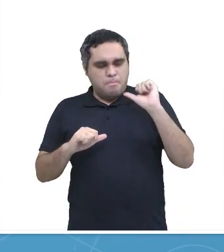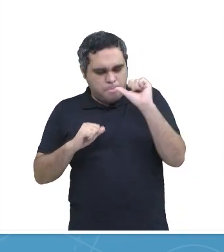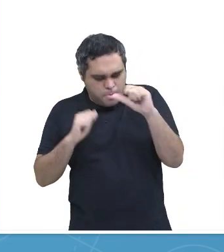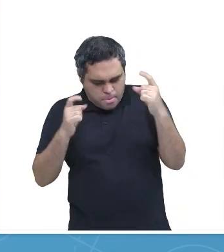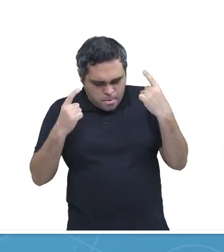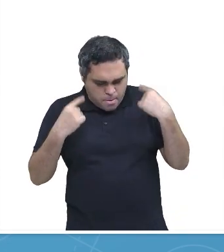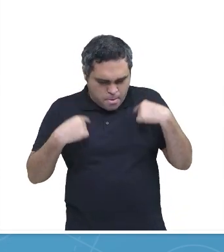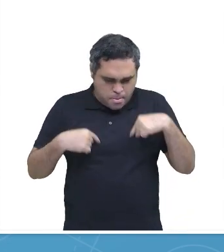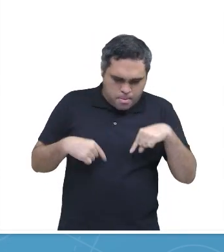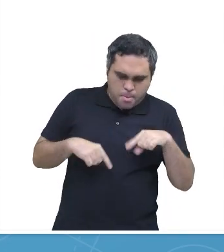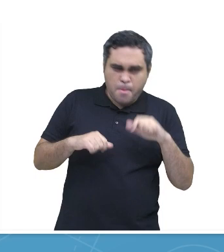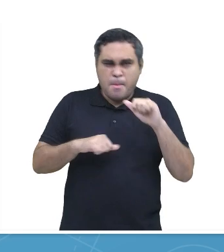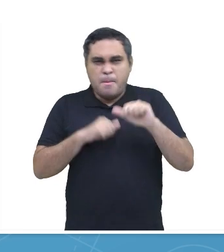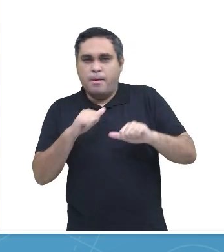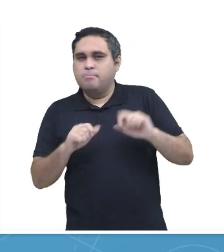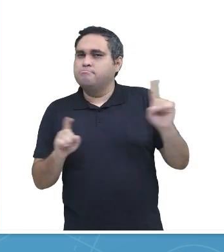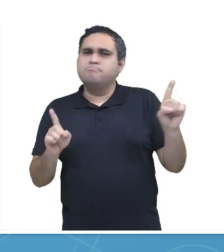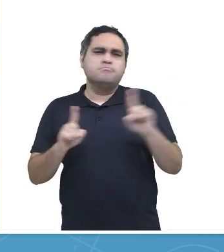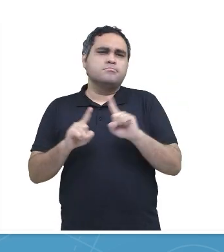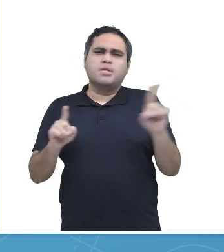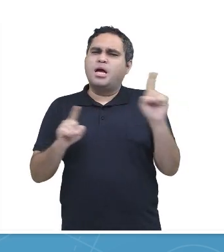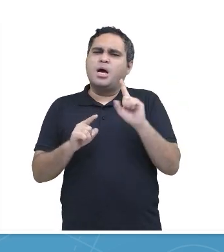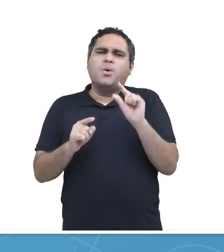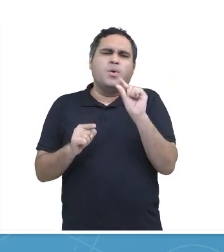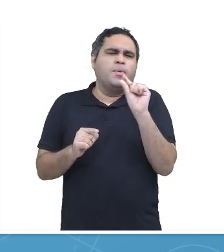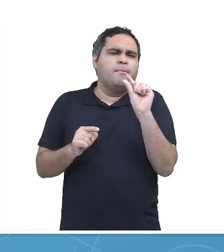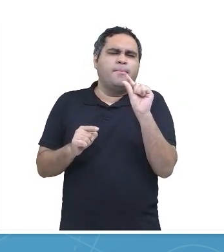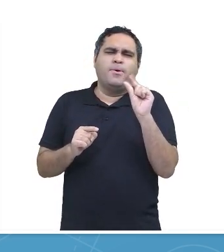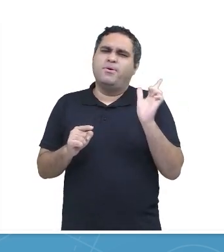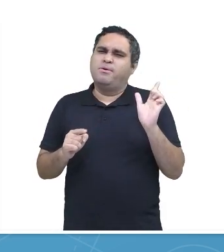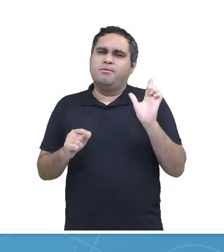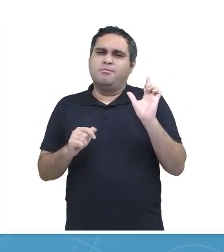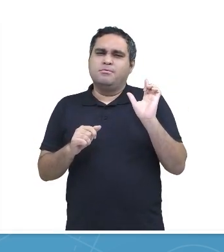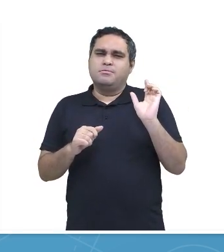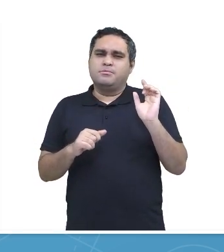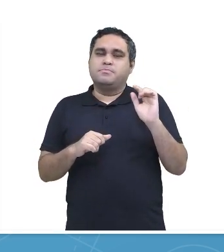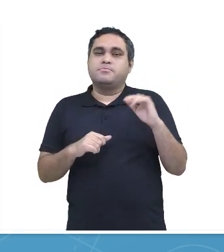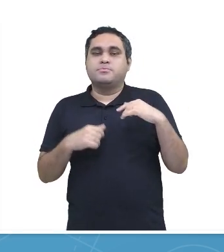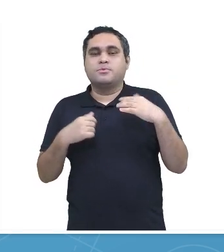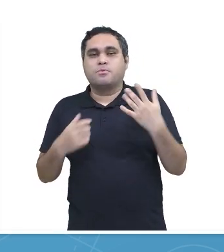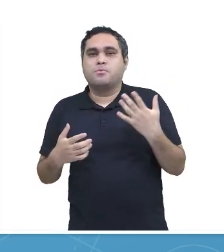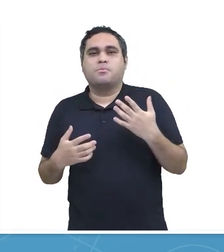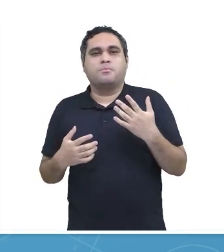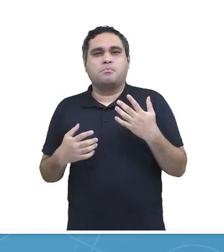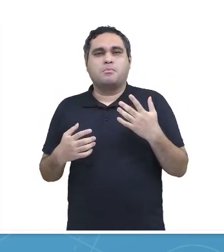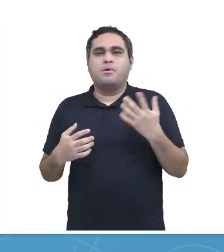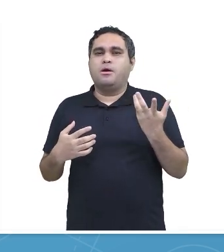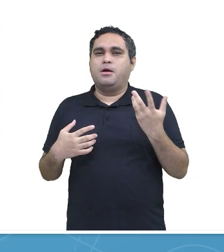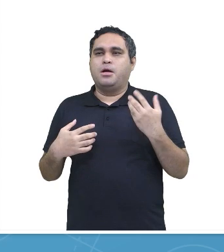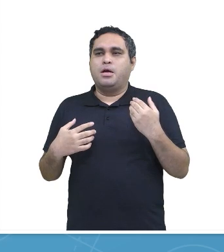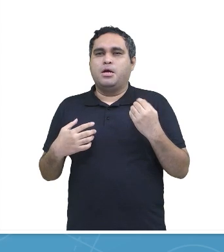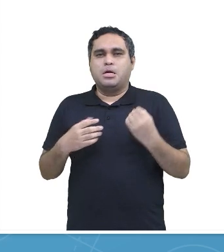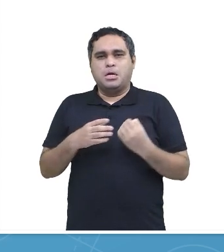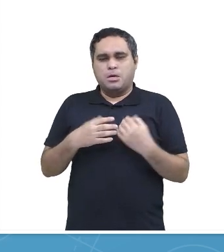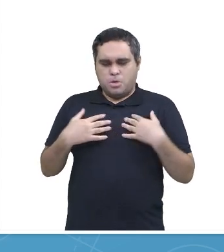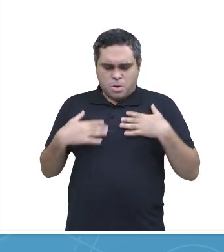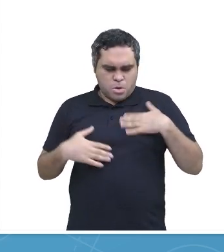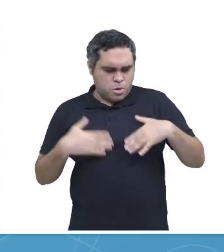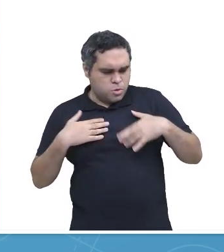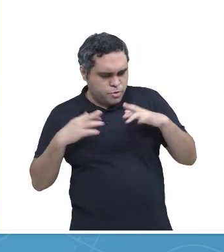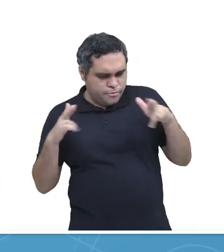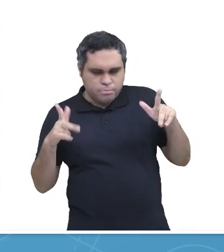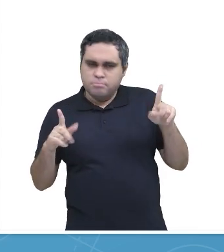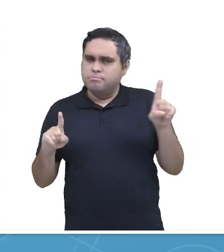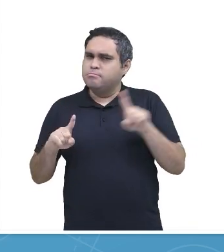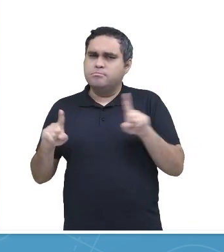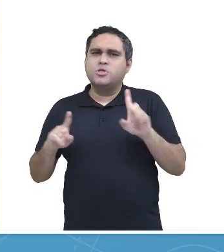acontece na adolescência, surgimentos de funções diferentes. Não, tudo ali no corpo